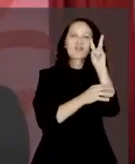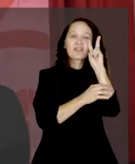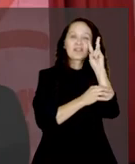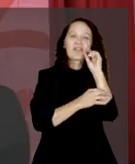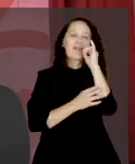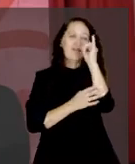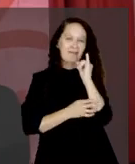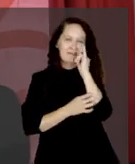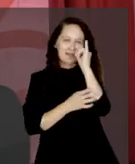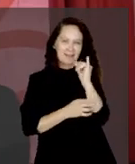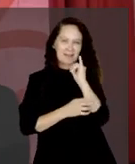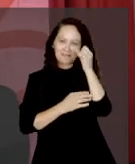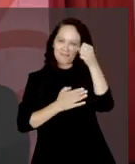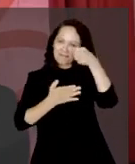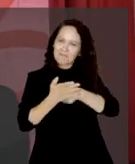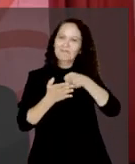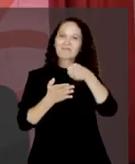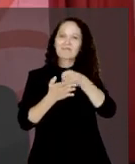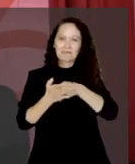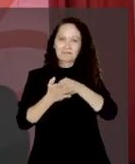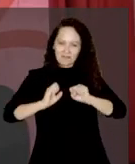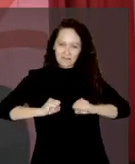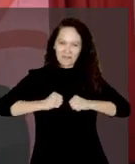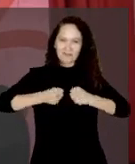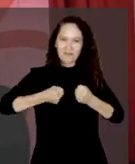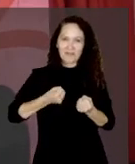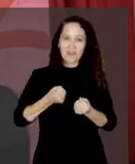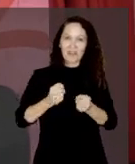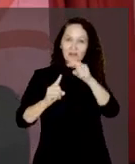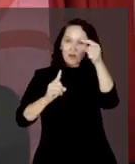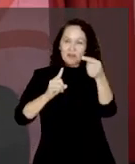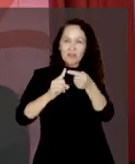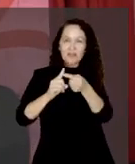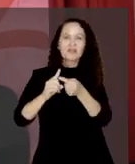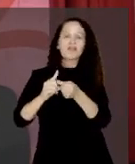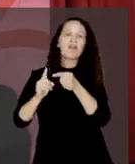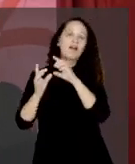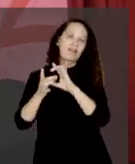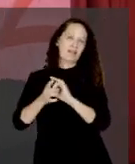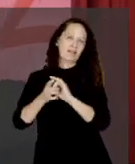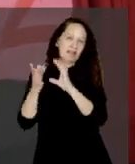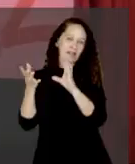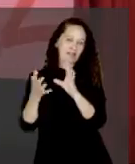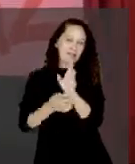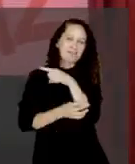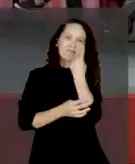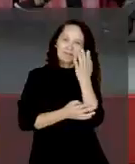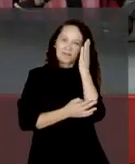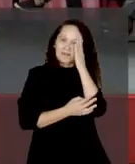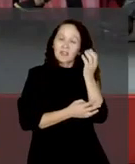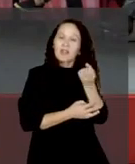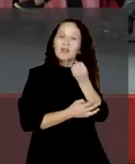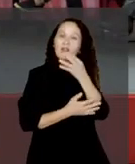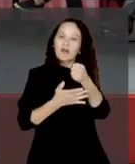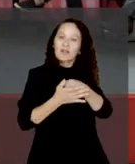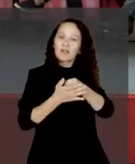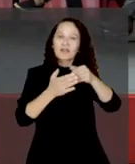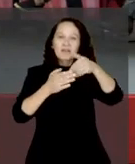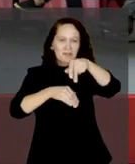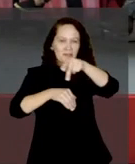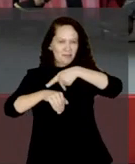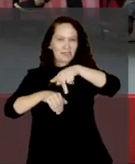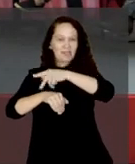o ano que vem, com muita fé em Deus, trabalhando, nós vamos concluir novamente esta grande história de